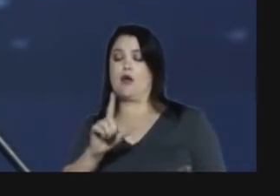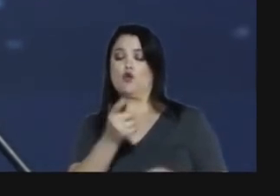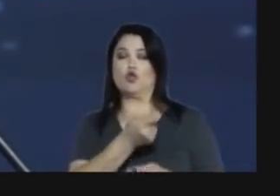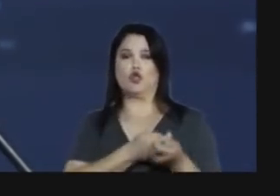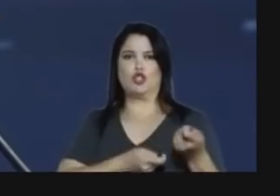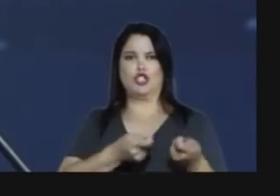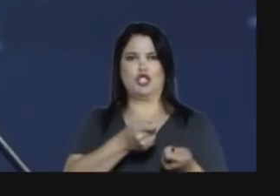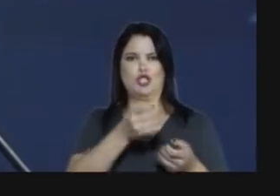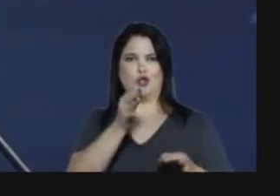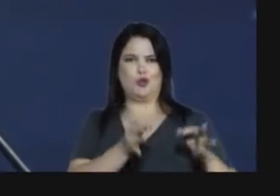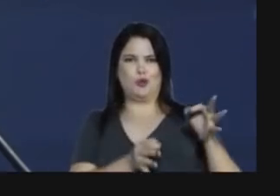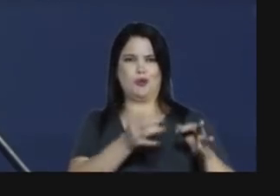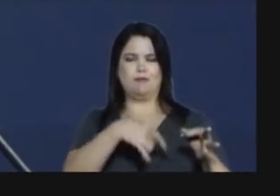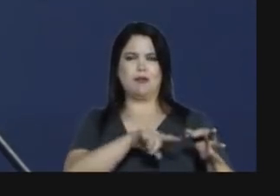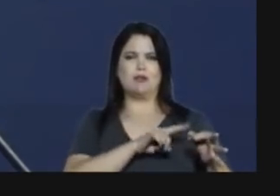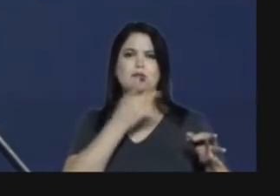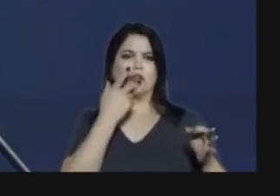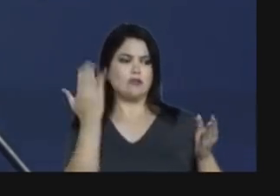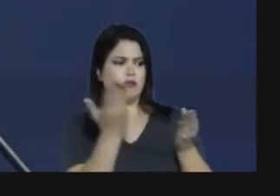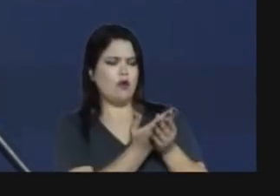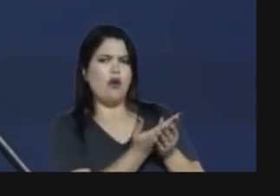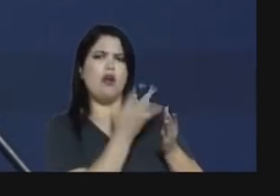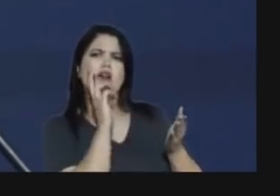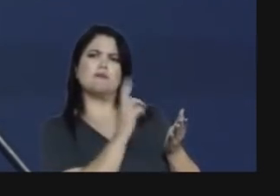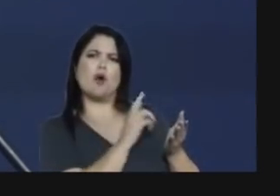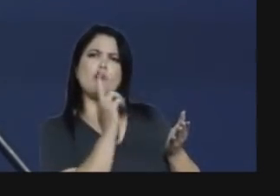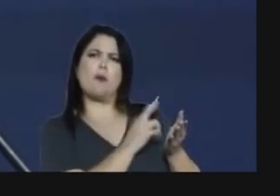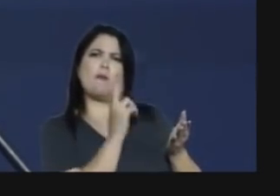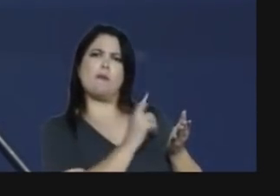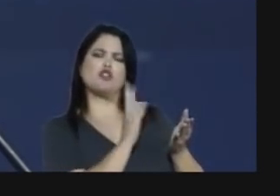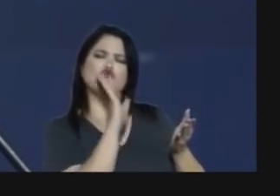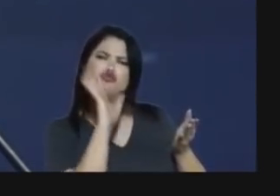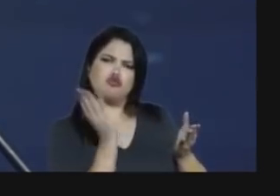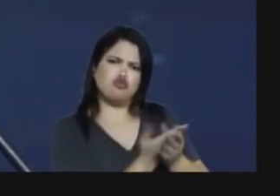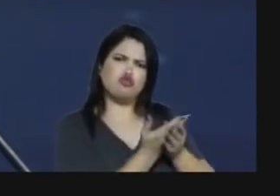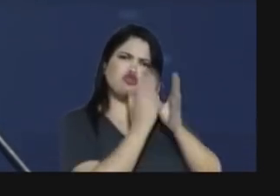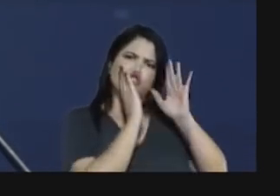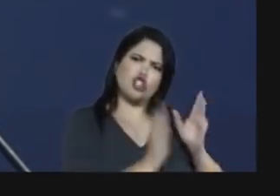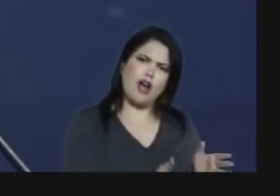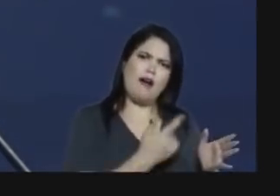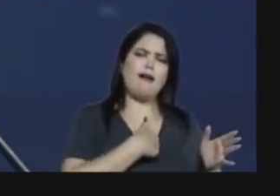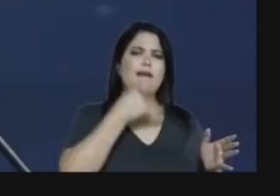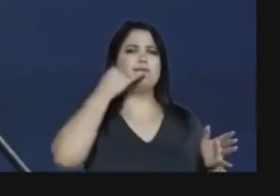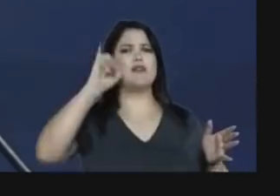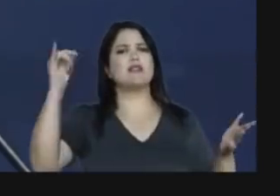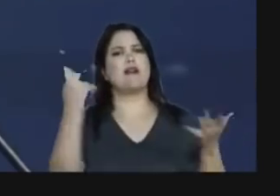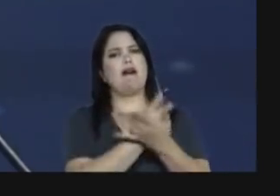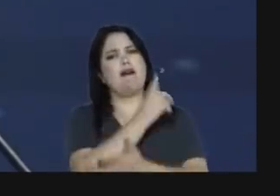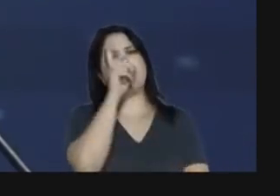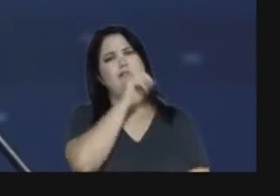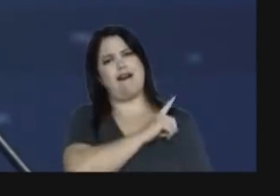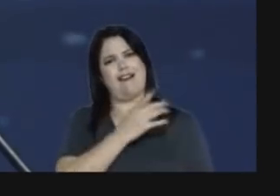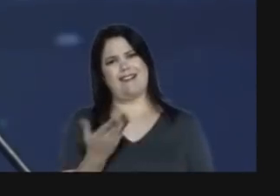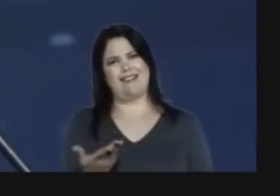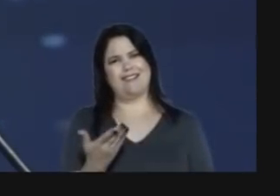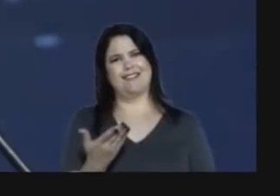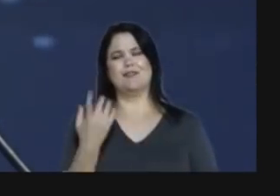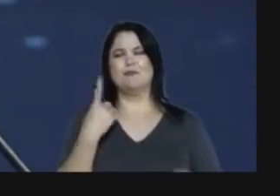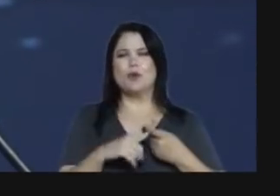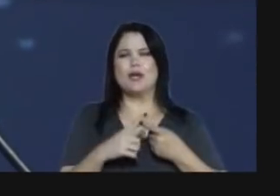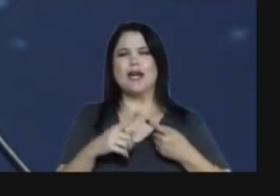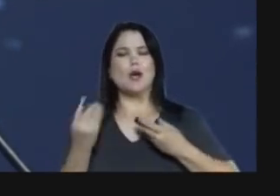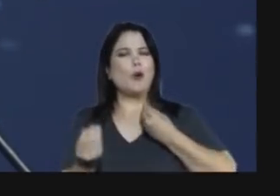tempos o jurisprudência evita erros Judy séries conduz as conciliações a